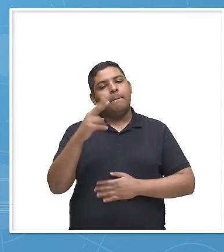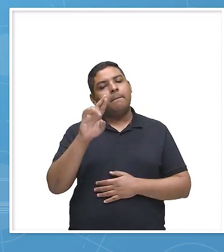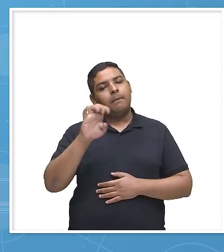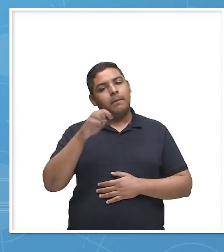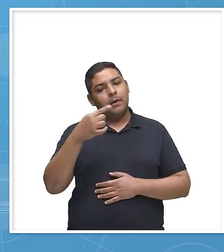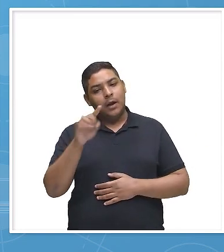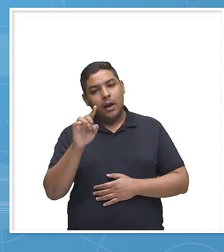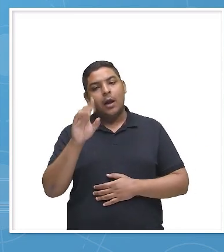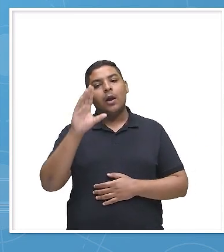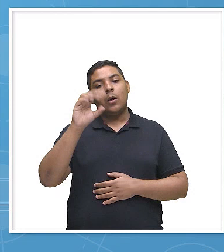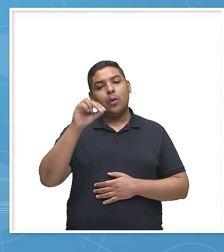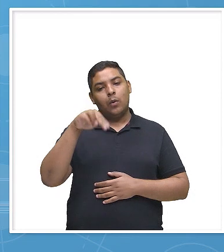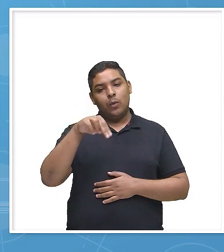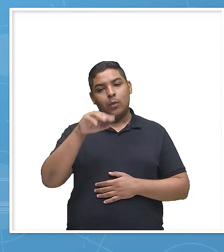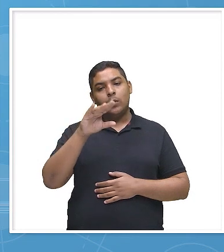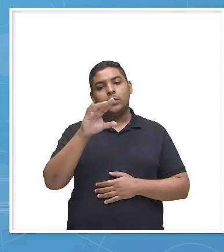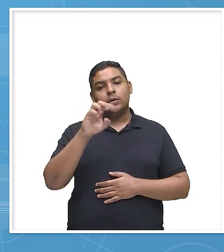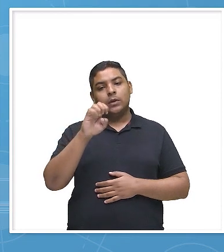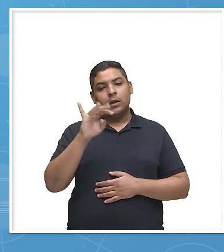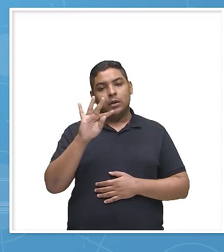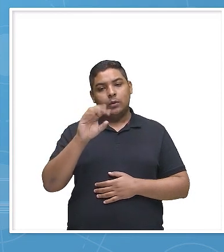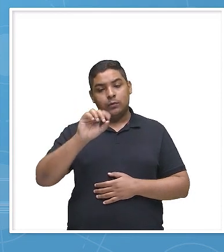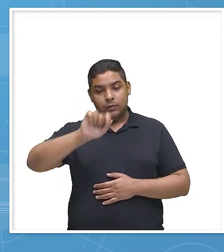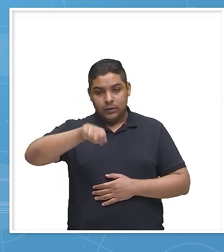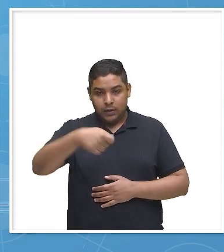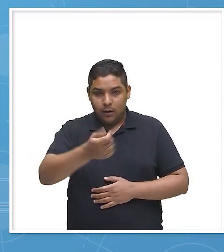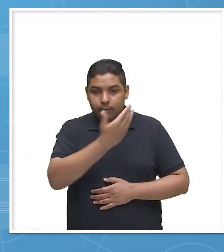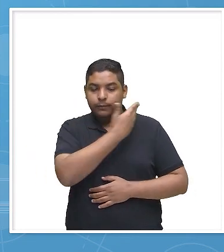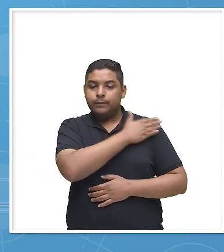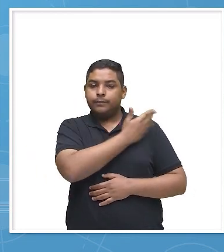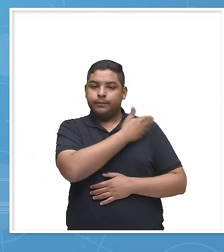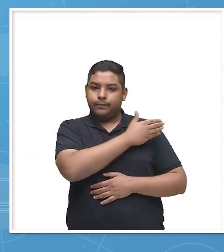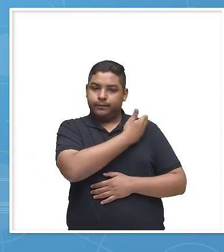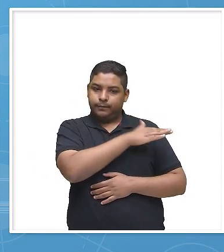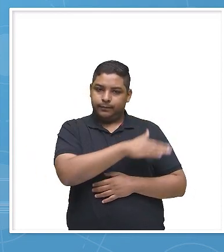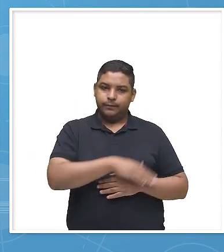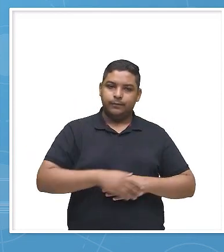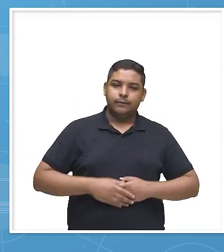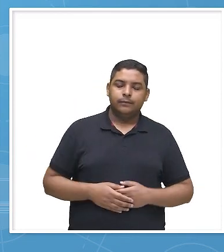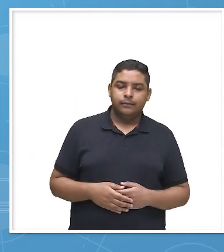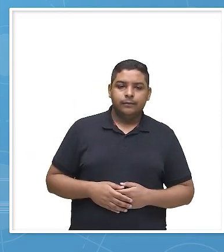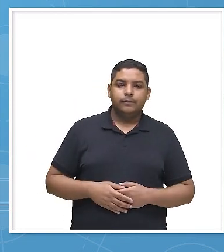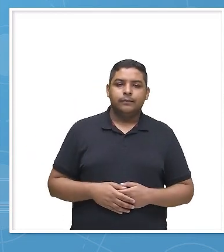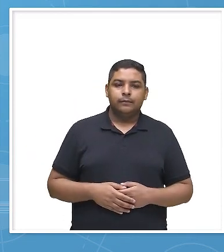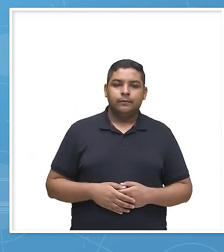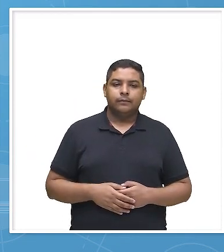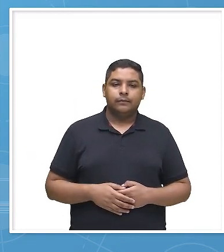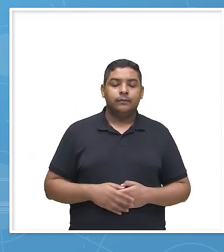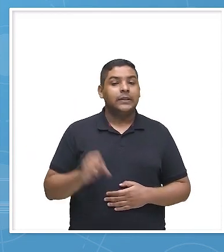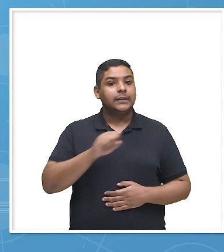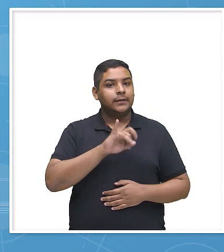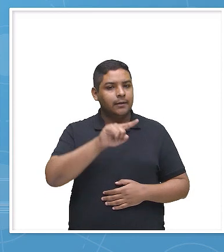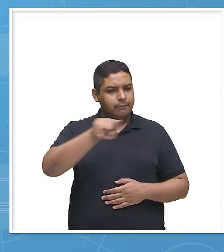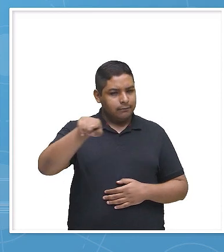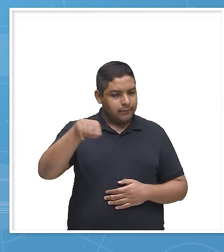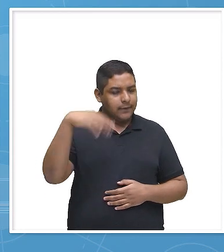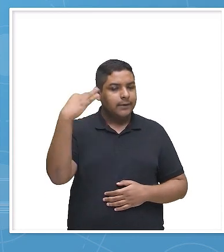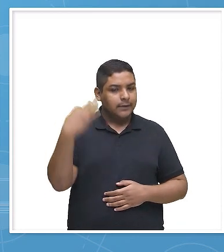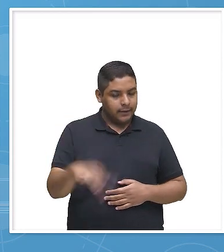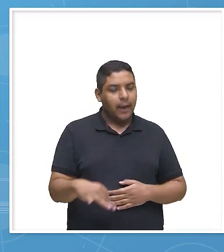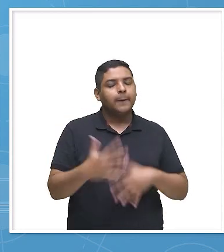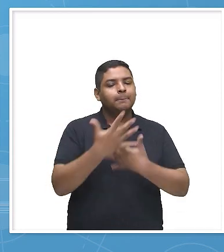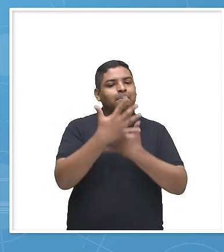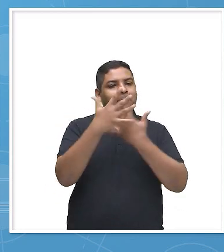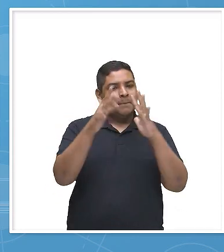resposta correta da terceira questão, alternativa de letra C. Se vocês acertaram, parabéns